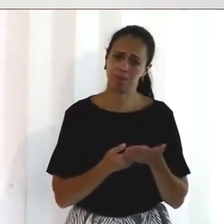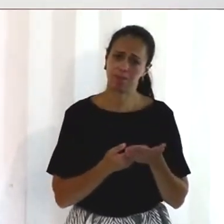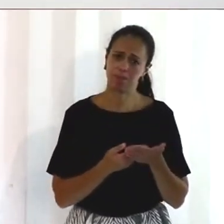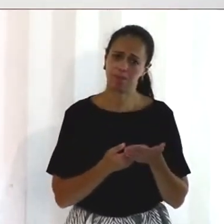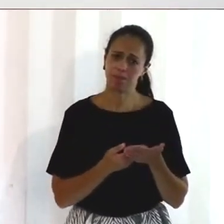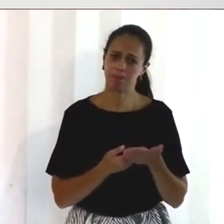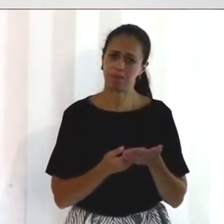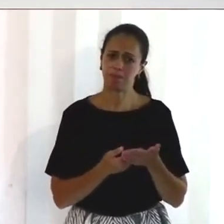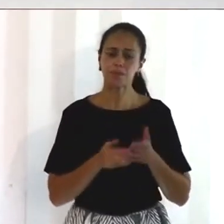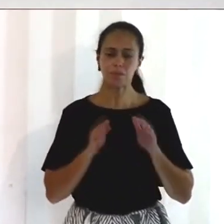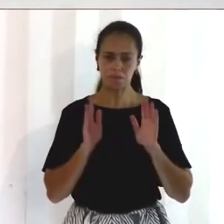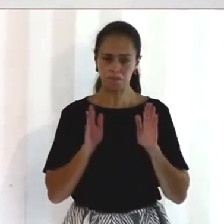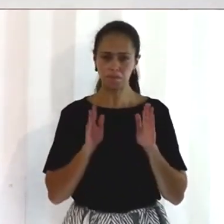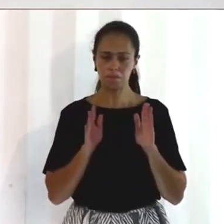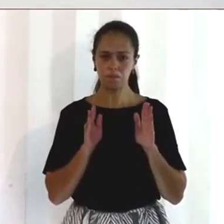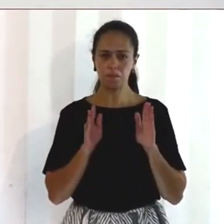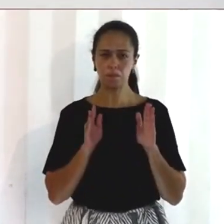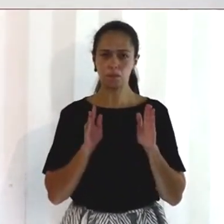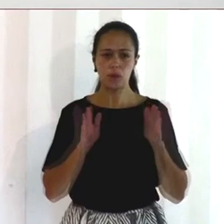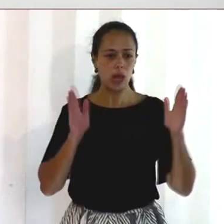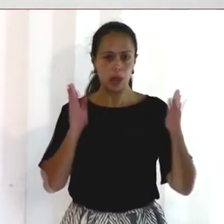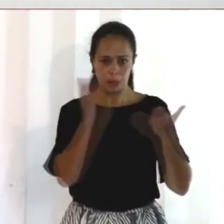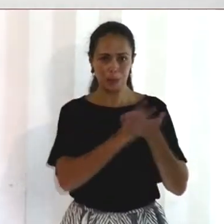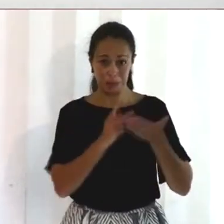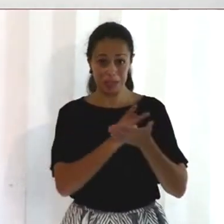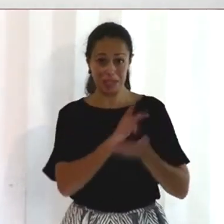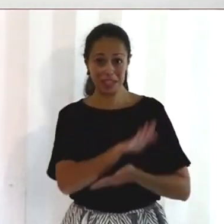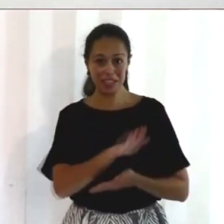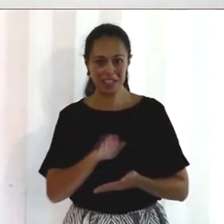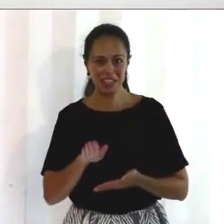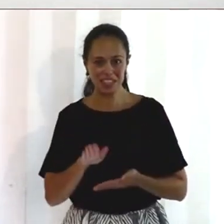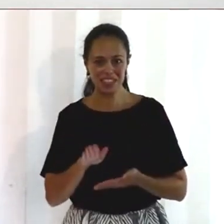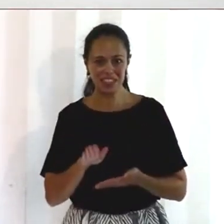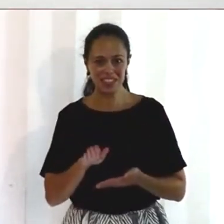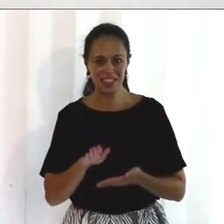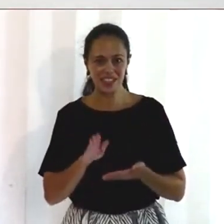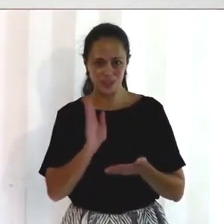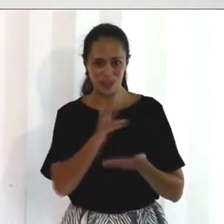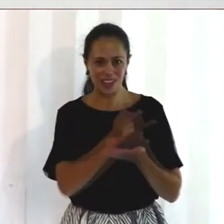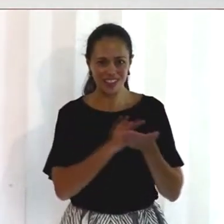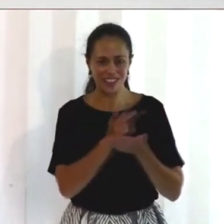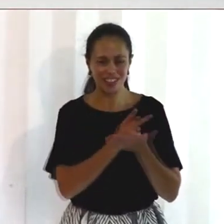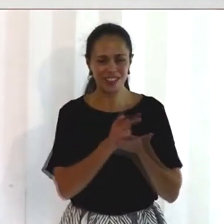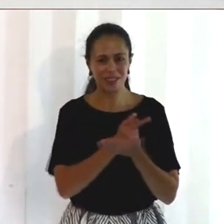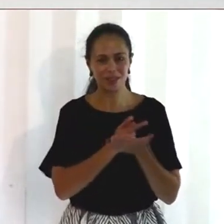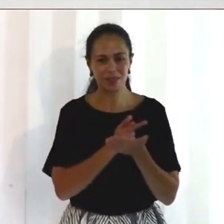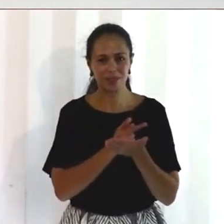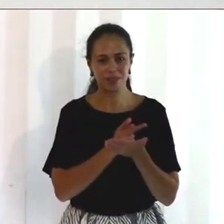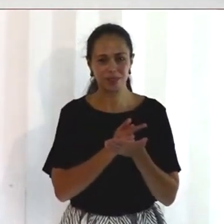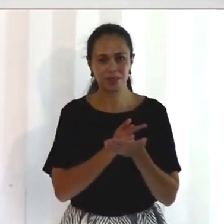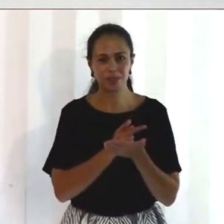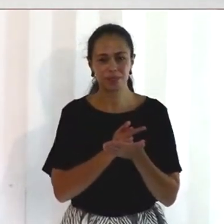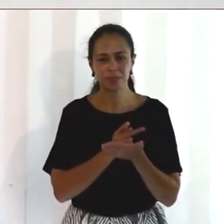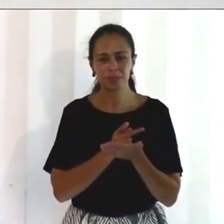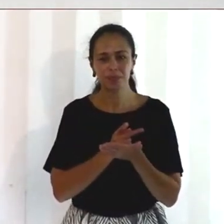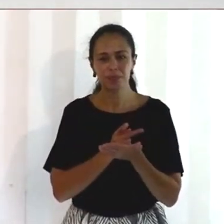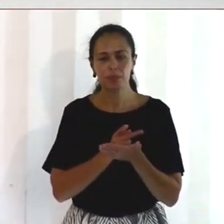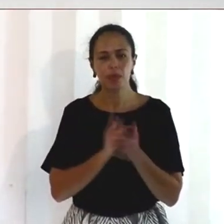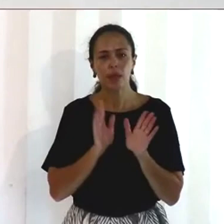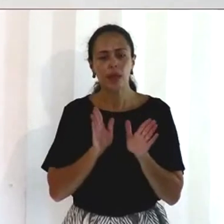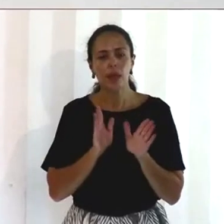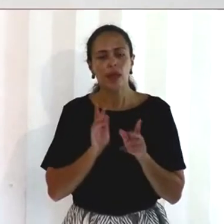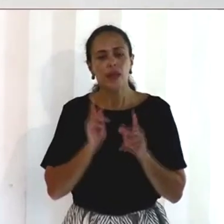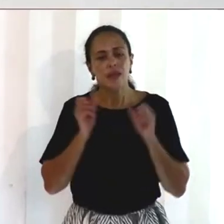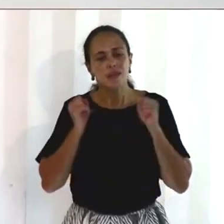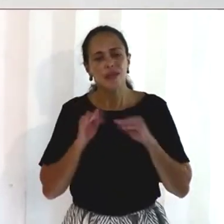lá na folha delas. Meus irmãos, a salvação a gente já tem. Nós não somos